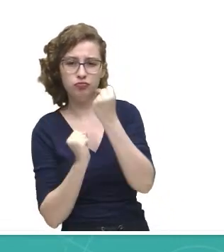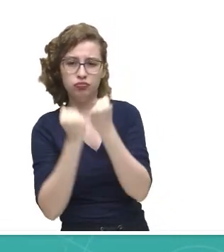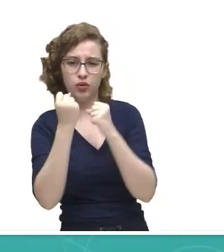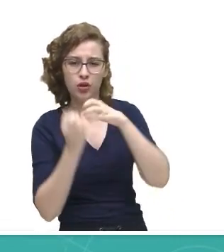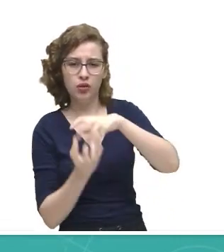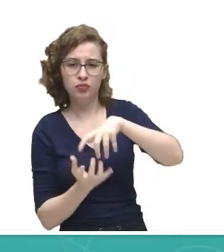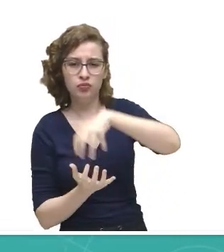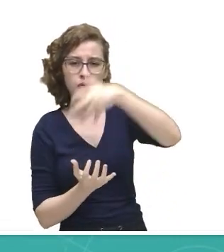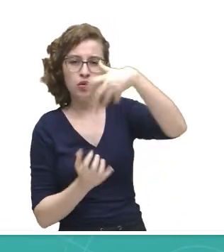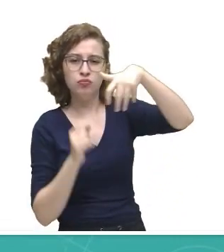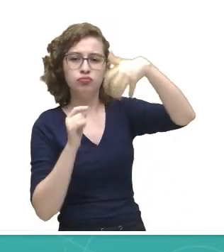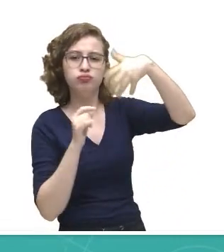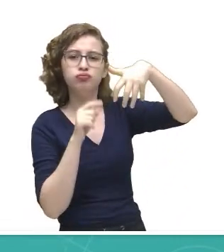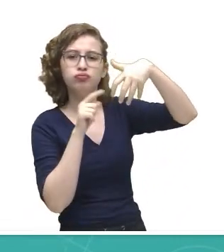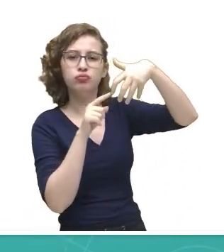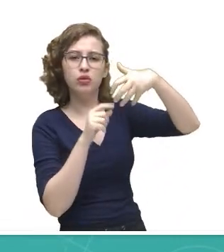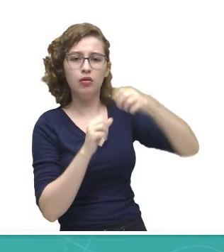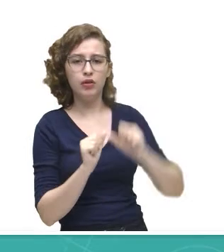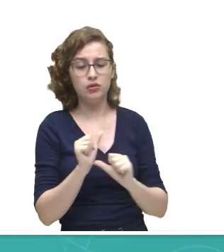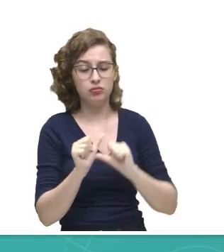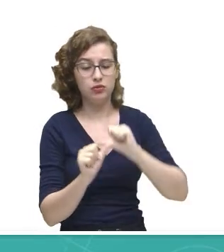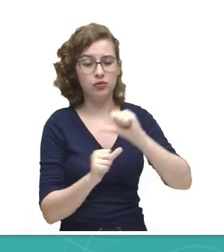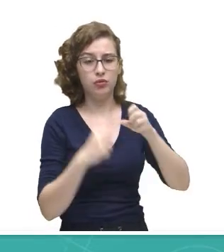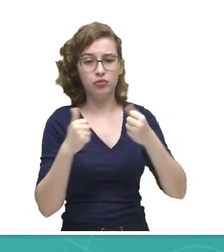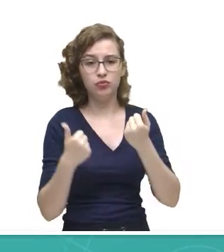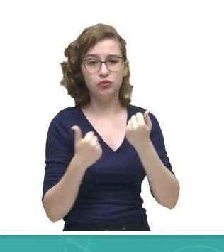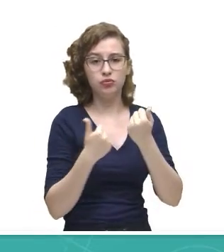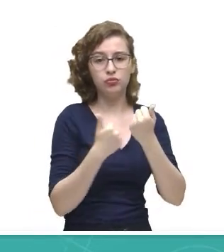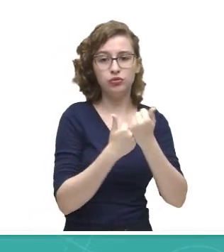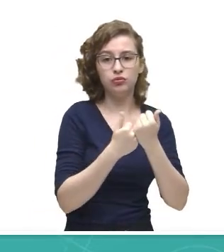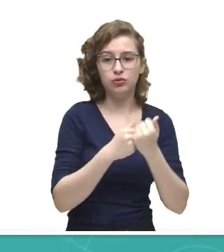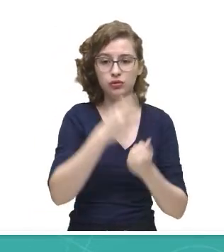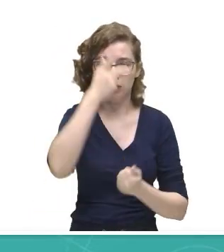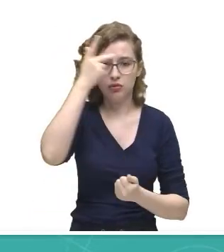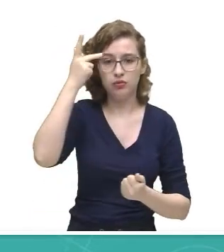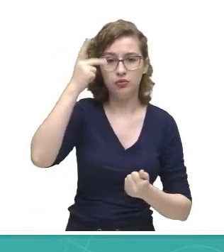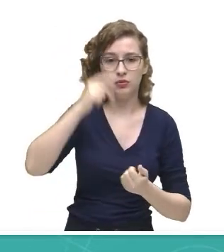humana pela força mecanizada tornou-se